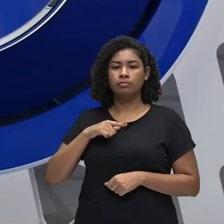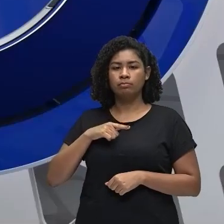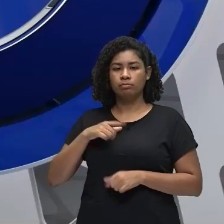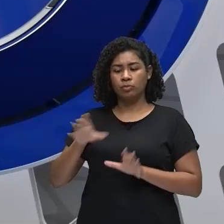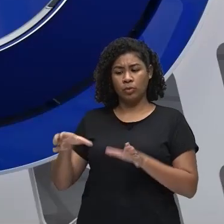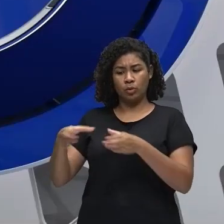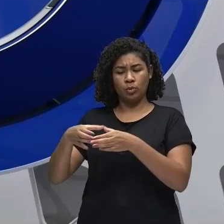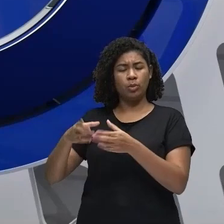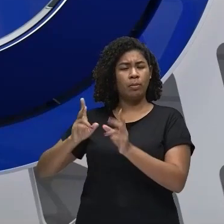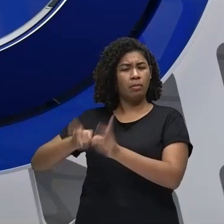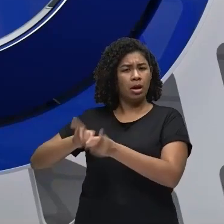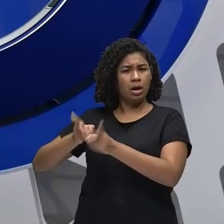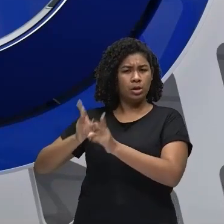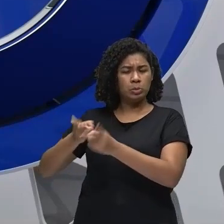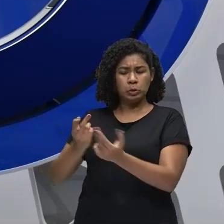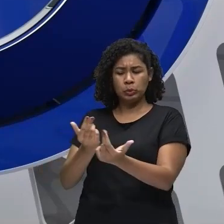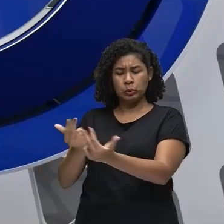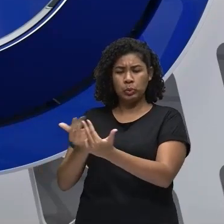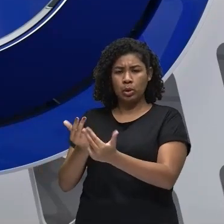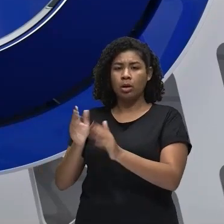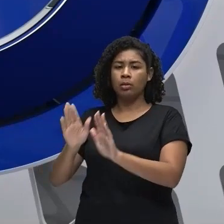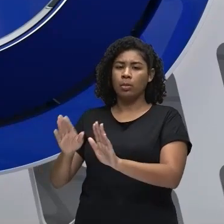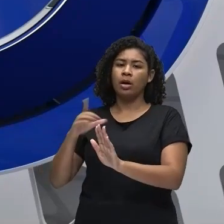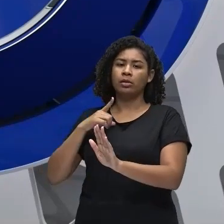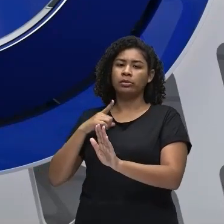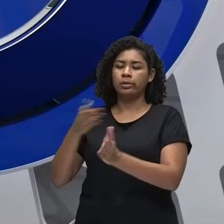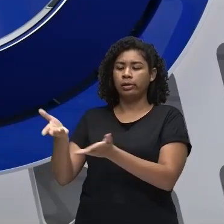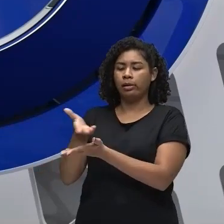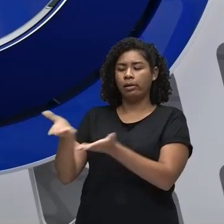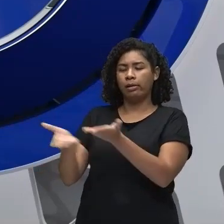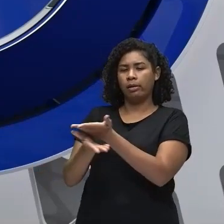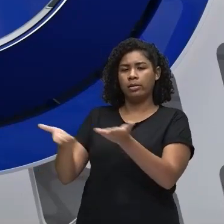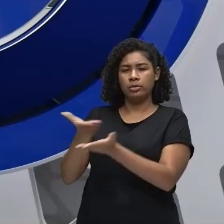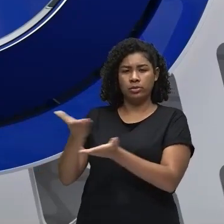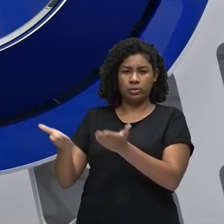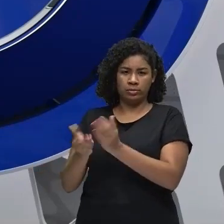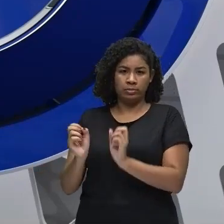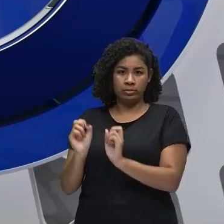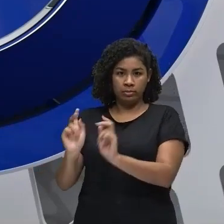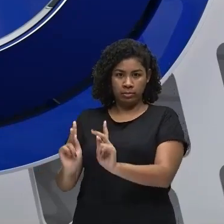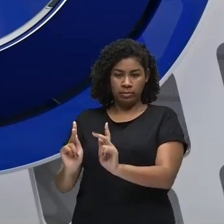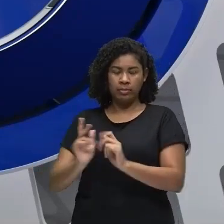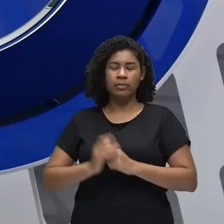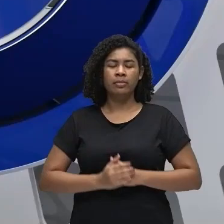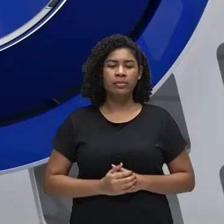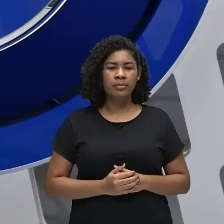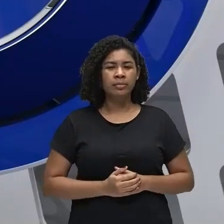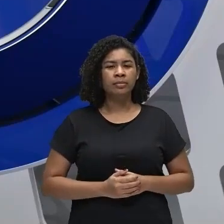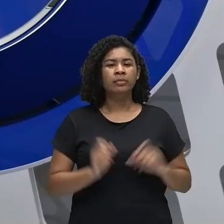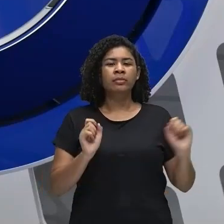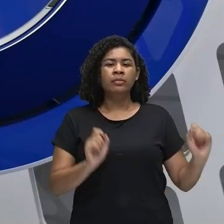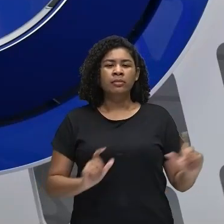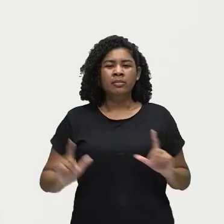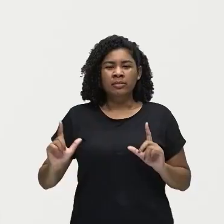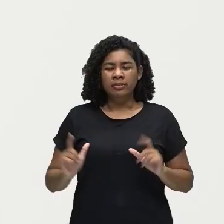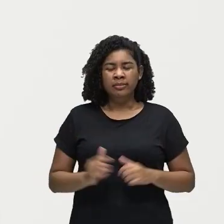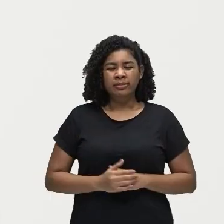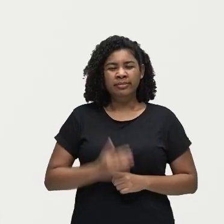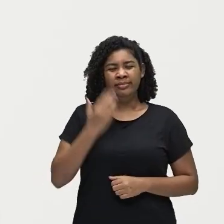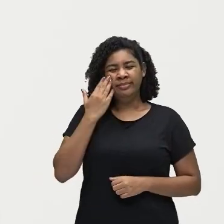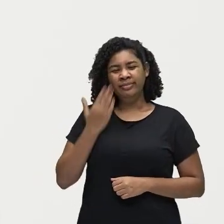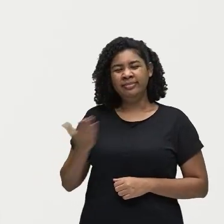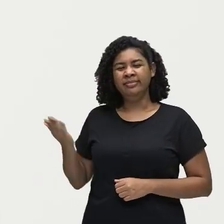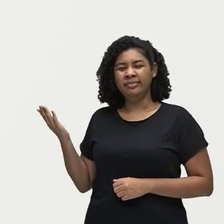espécie, têm relações ecológicas aí que podem ser harmônicas e desarmônicas. Observem na nossa próxima cartela.